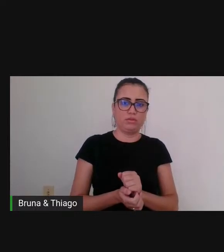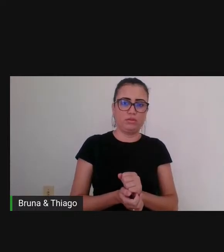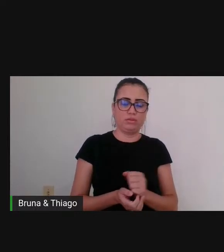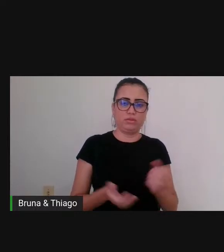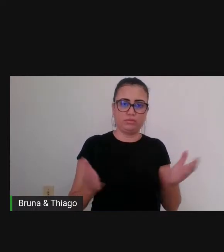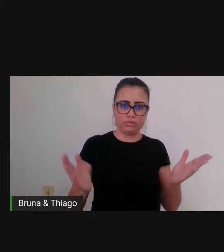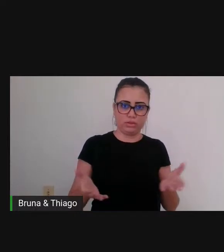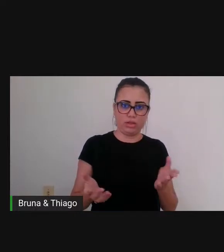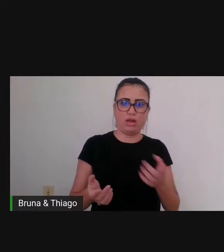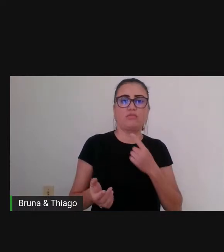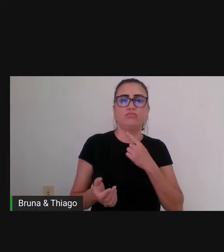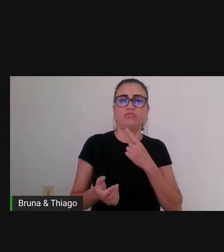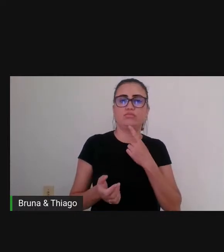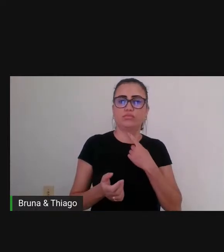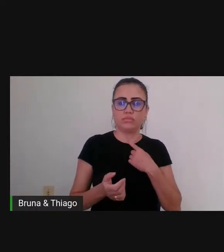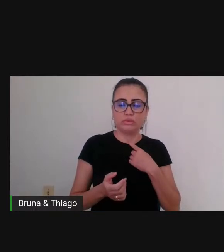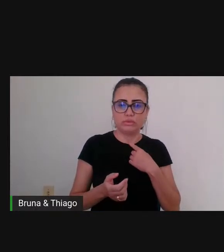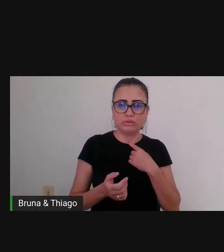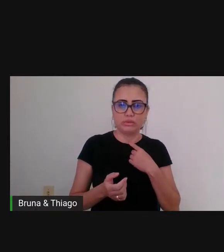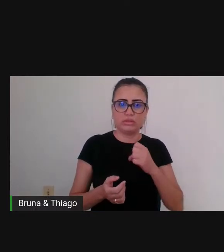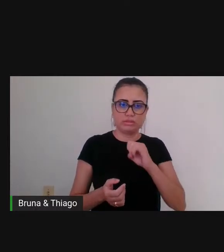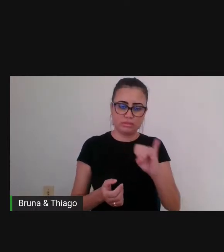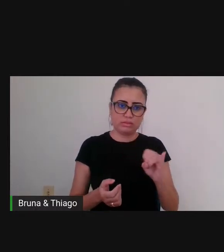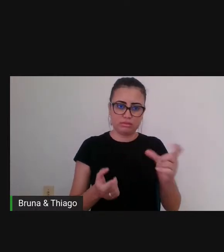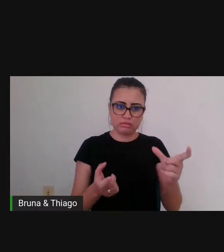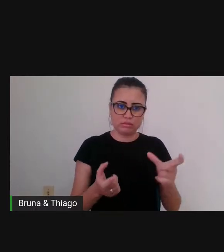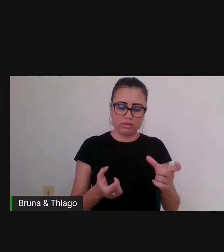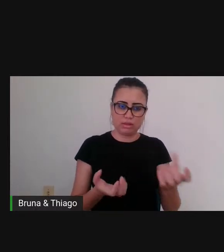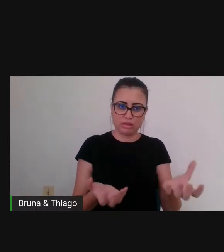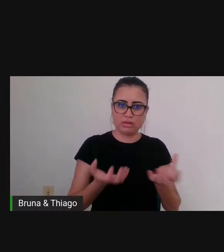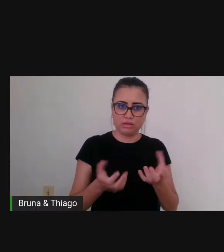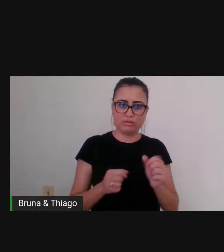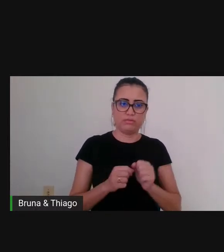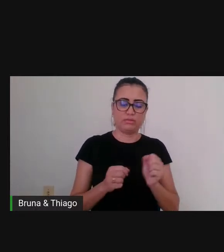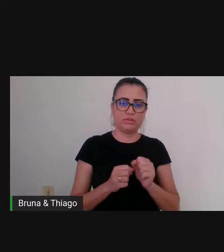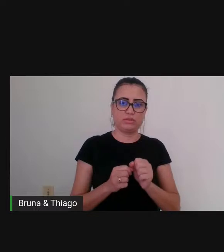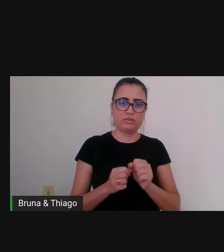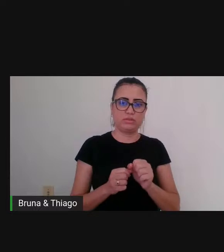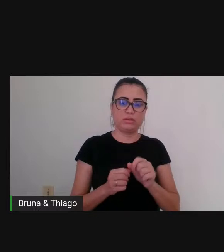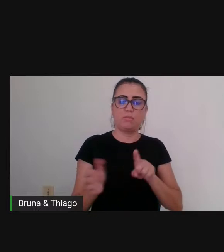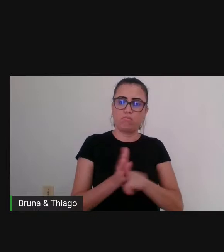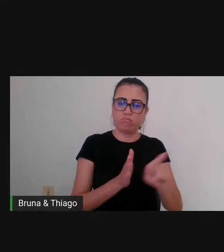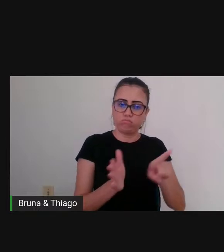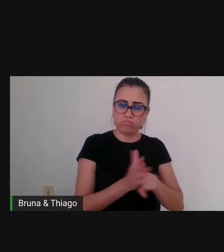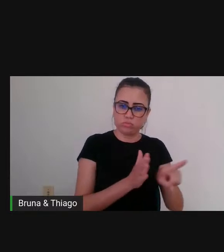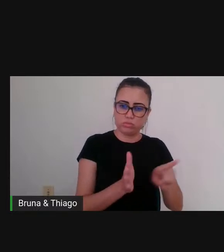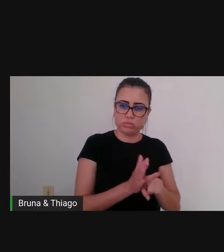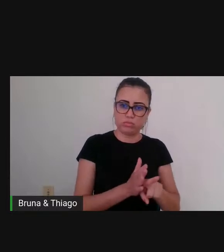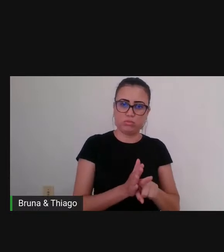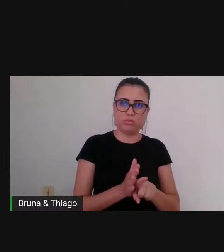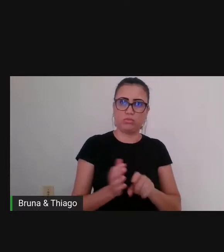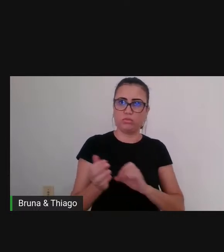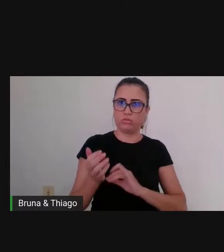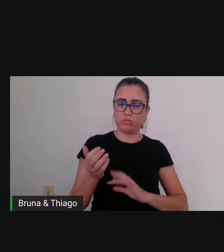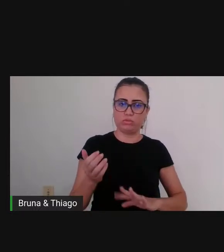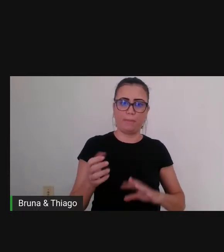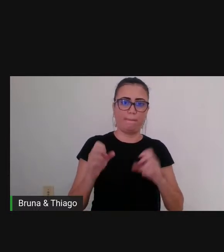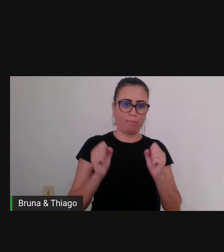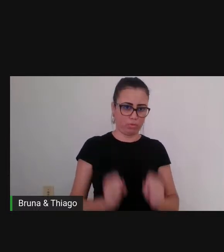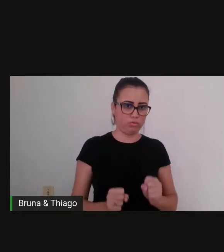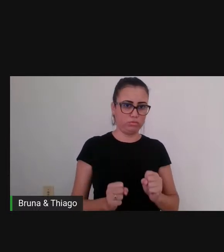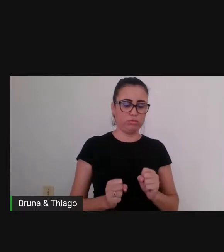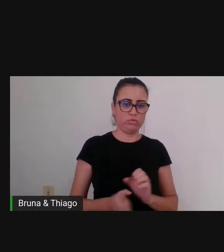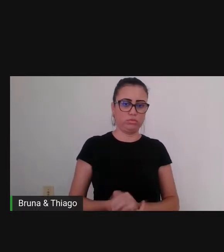à vontade. Ah, vocês podem fazer perguntas aí no chat e a gente vai conversando. Perfeito? O pessoal